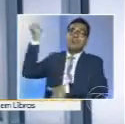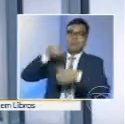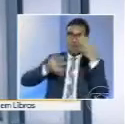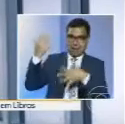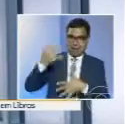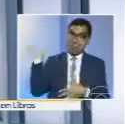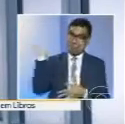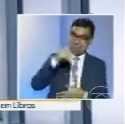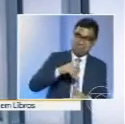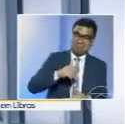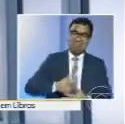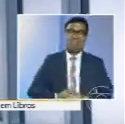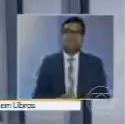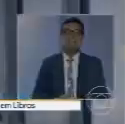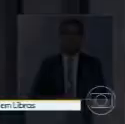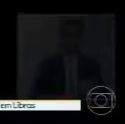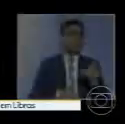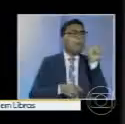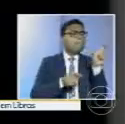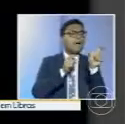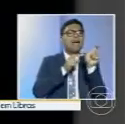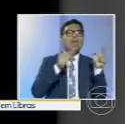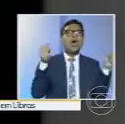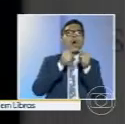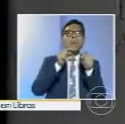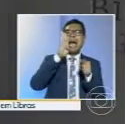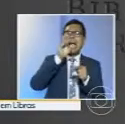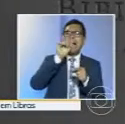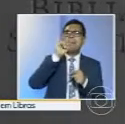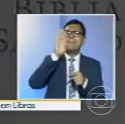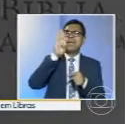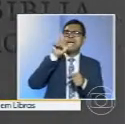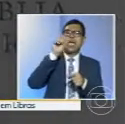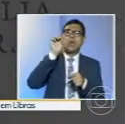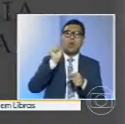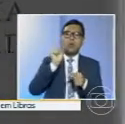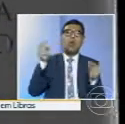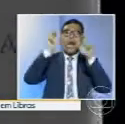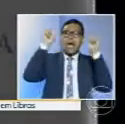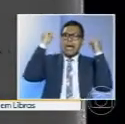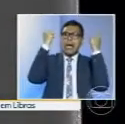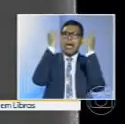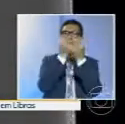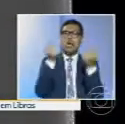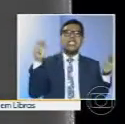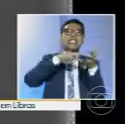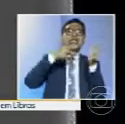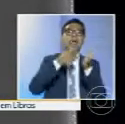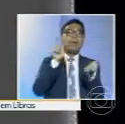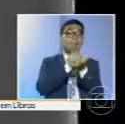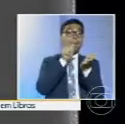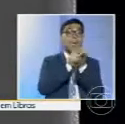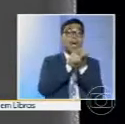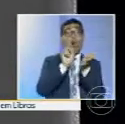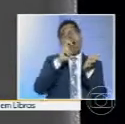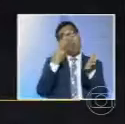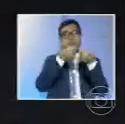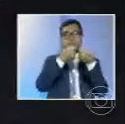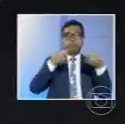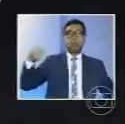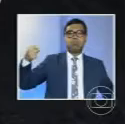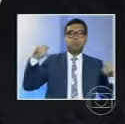história. Vamos começar? O nome surgiu do termo Bíblos, que em grego significa papel, papiro.